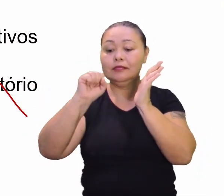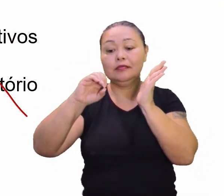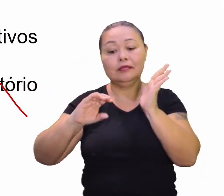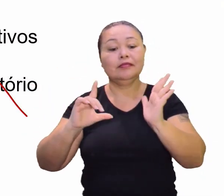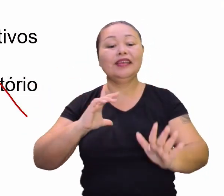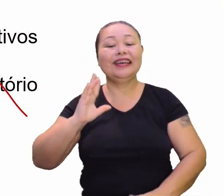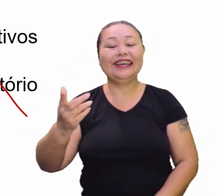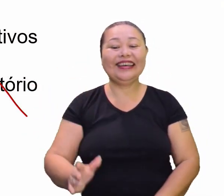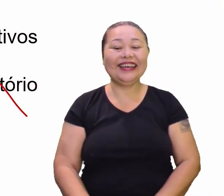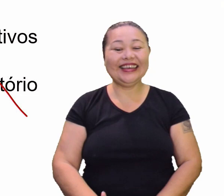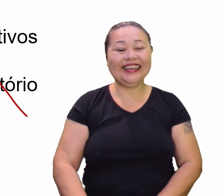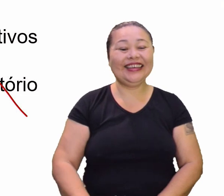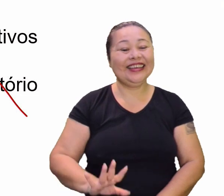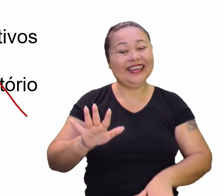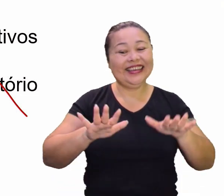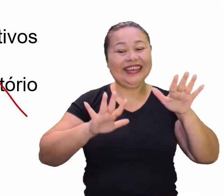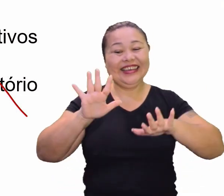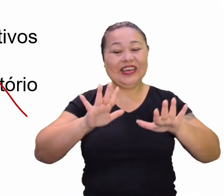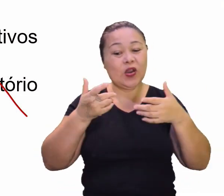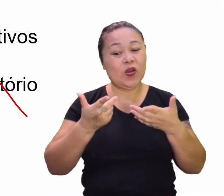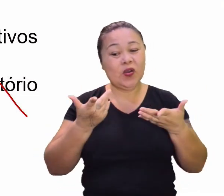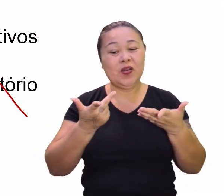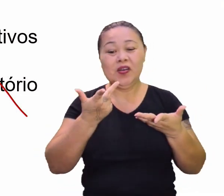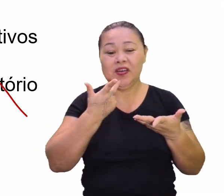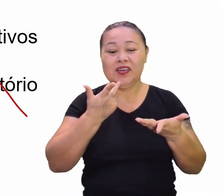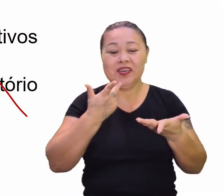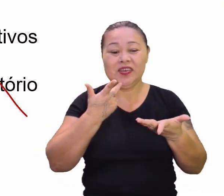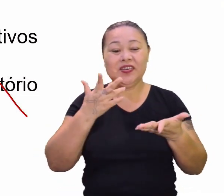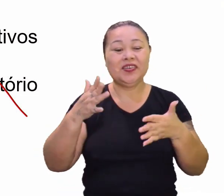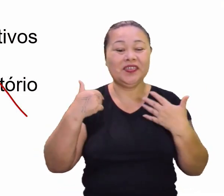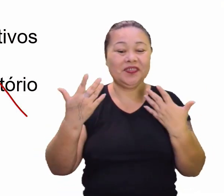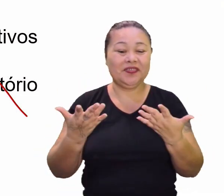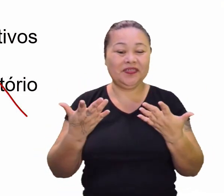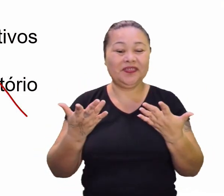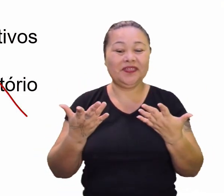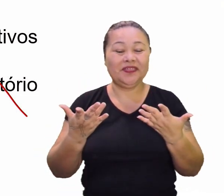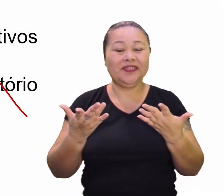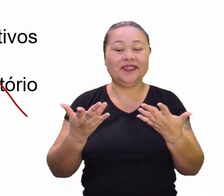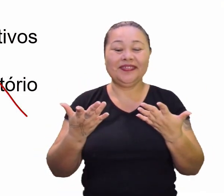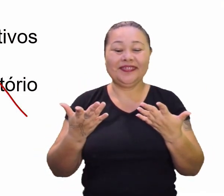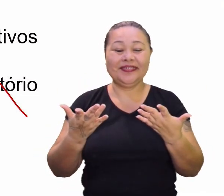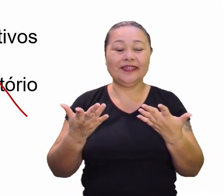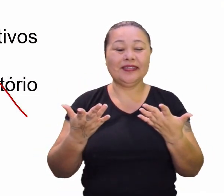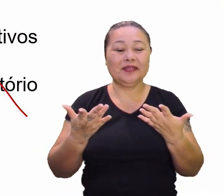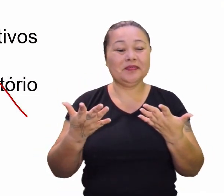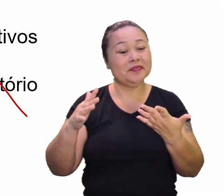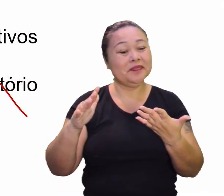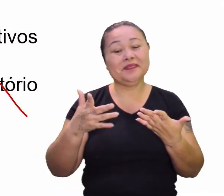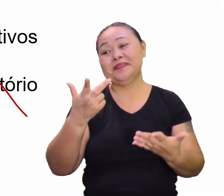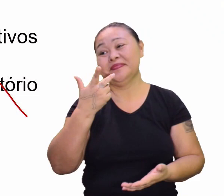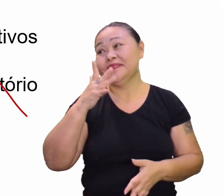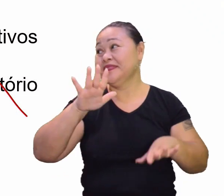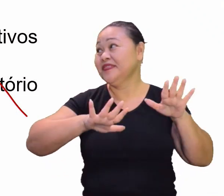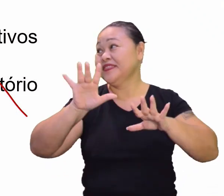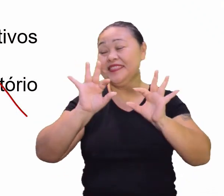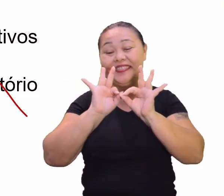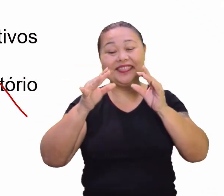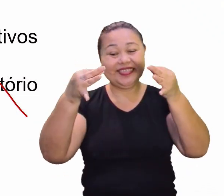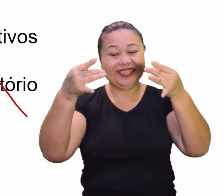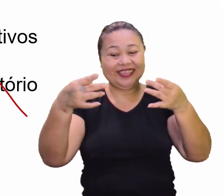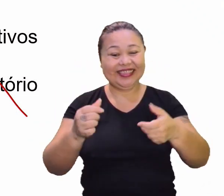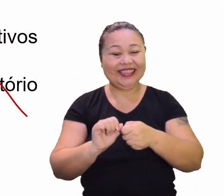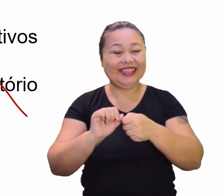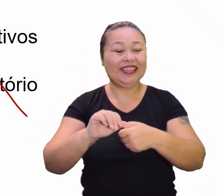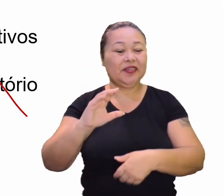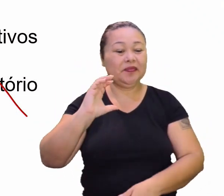está respondendo, né? Falei? Já. Pô, falei mesmo, ó, Sei. galera. E agora? Vamos lá. Ah, já estou falando. Mas tem outro detalhe